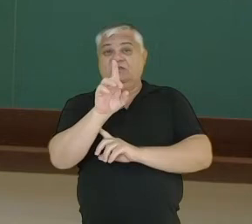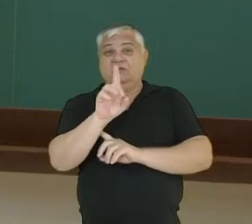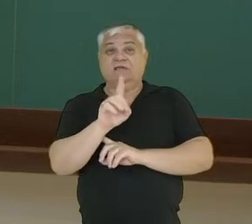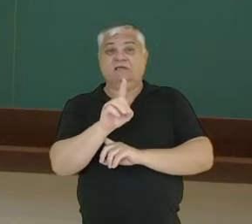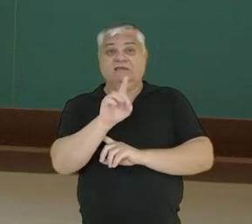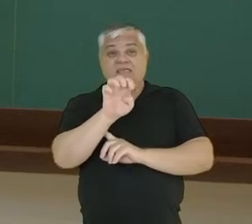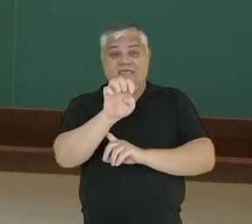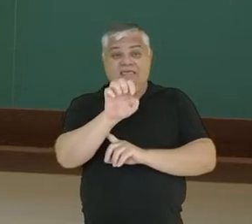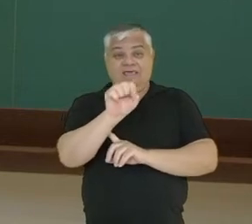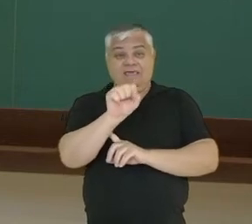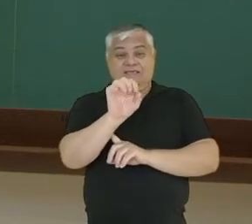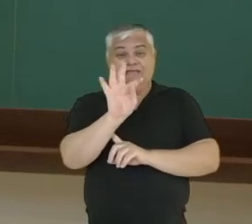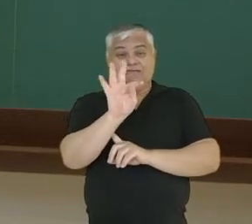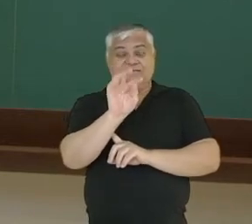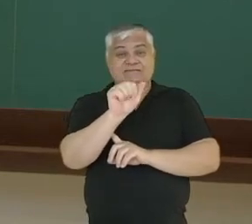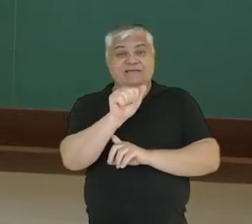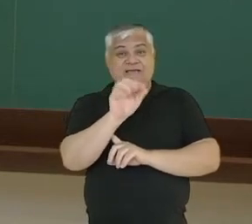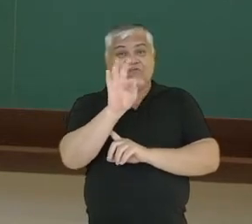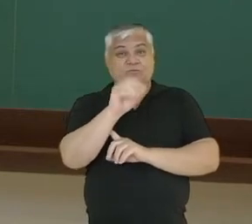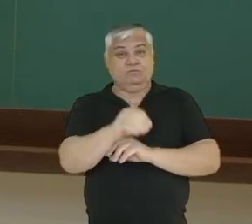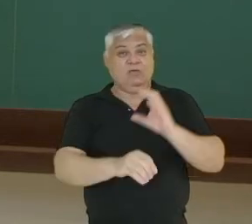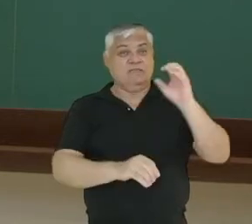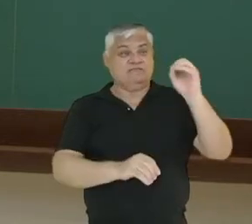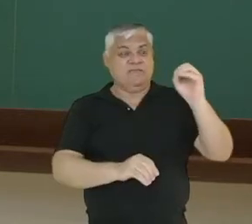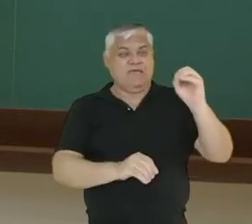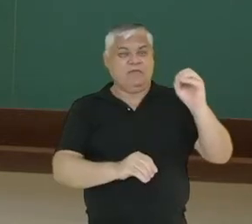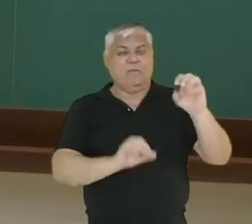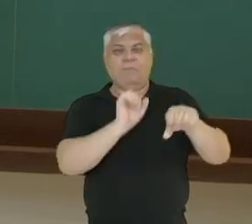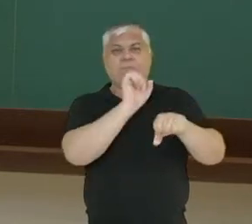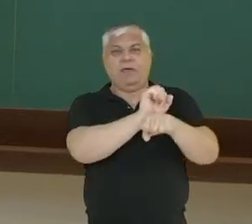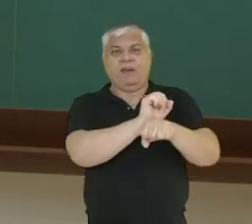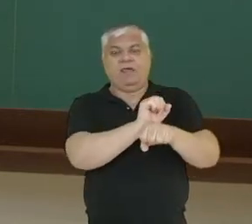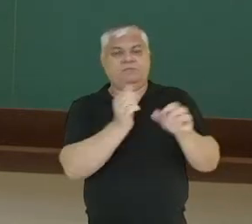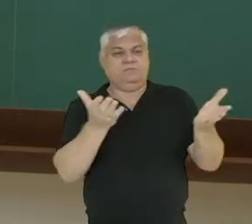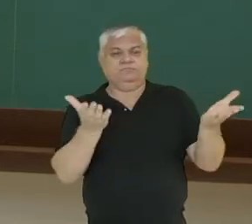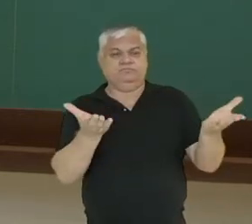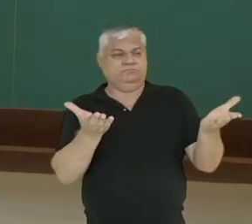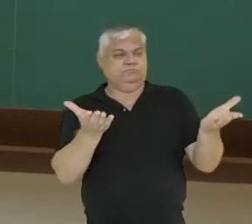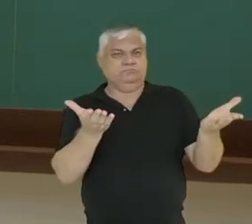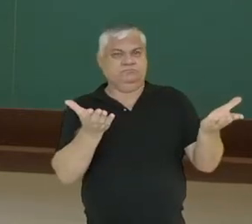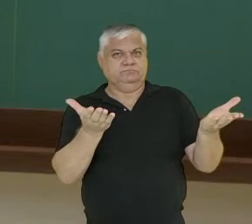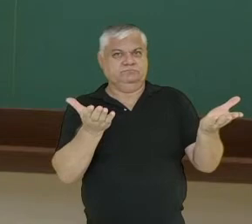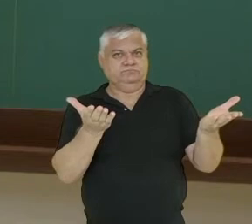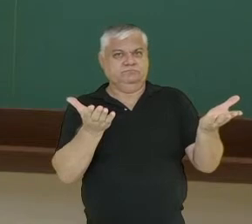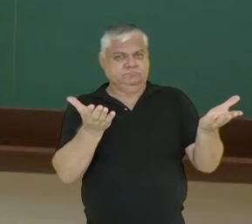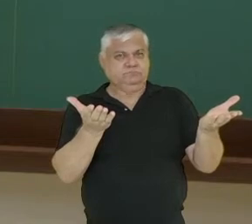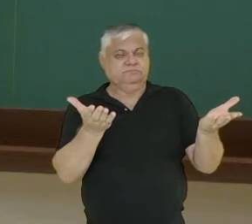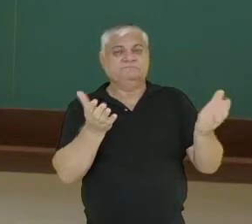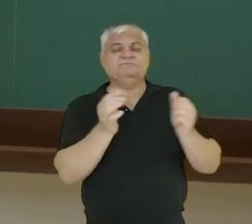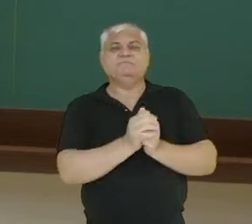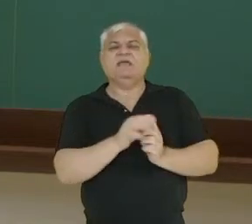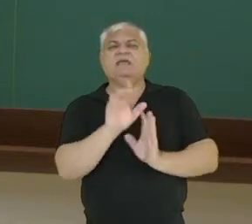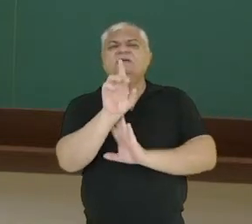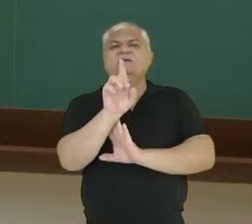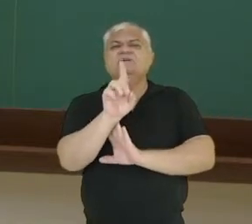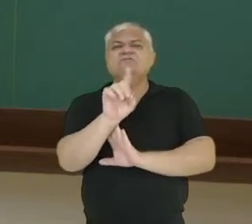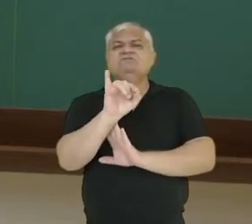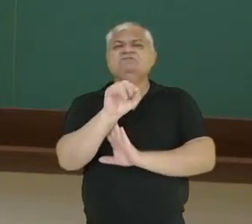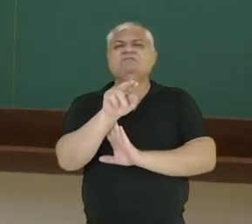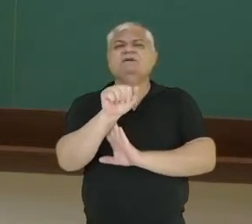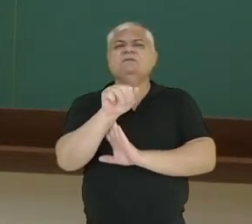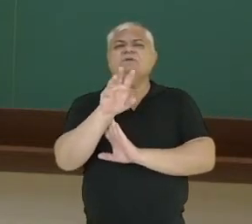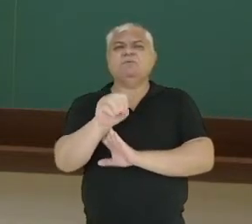é quando a velocidade é nula. Esse objeto está em equilíbrio estático. Sim. E o equilíbrio dinâmico,